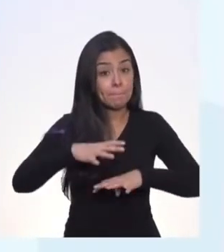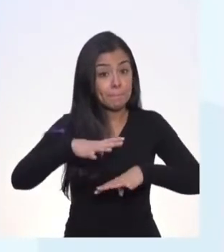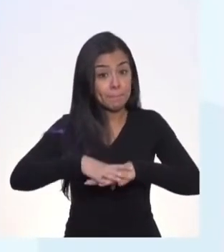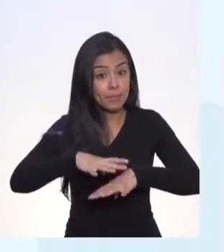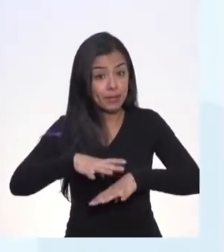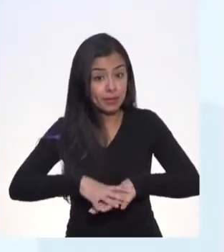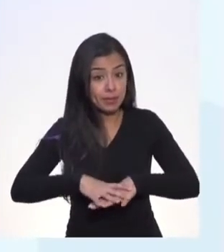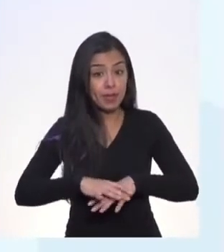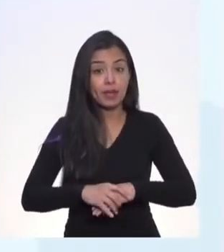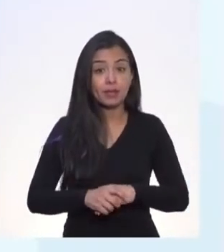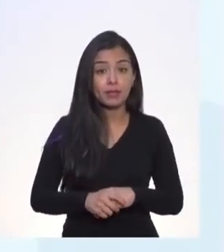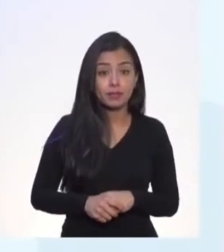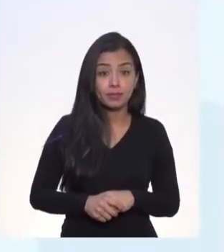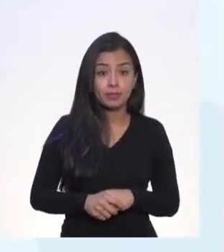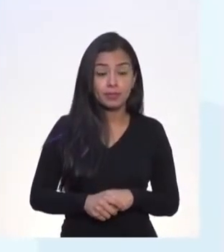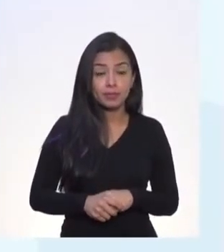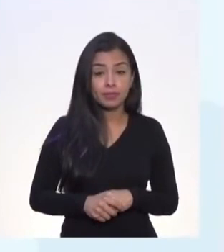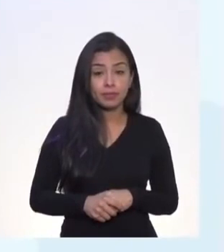matemática.